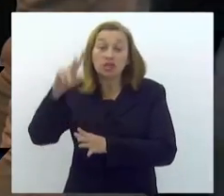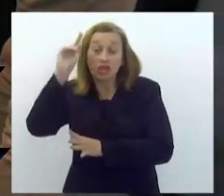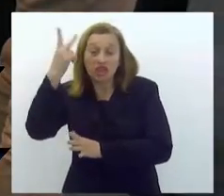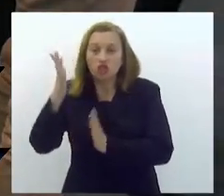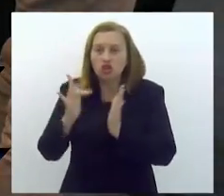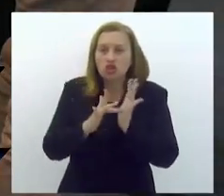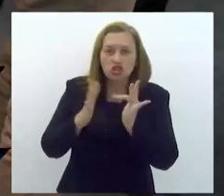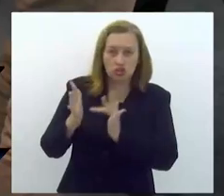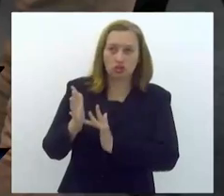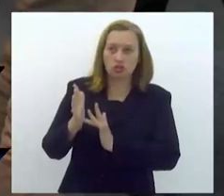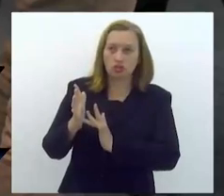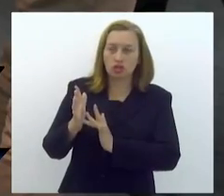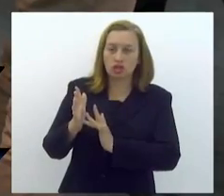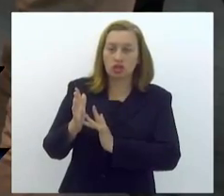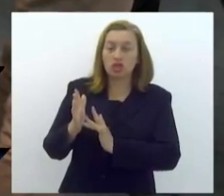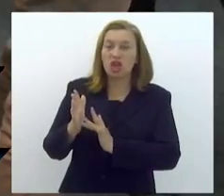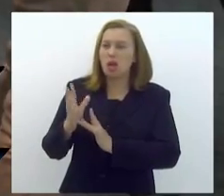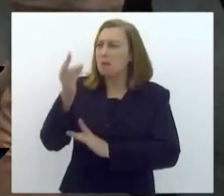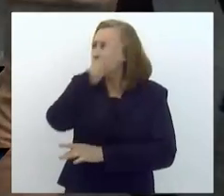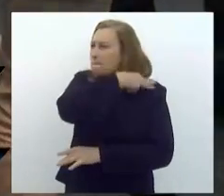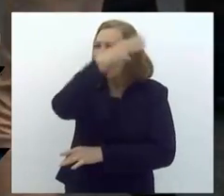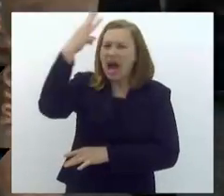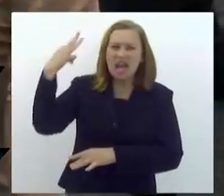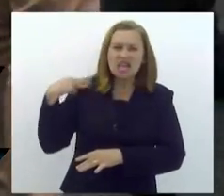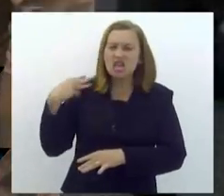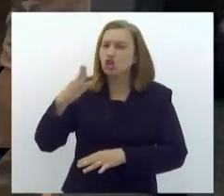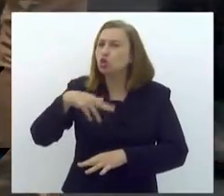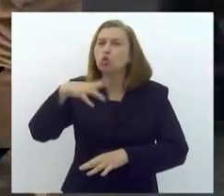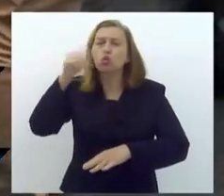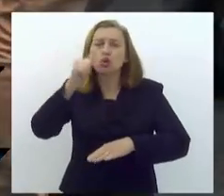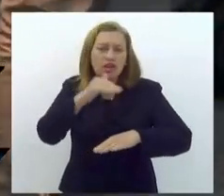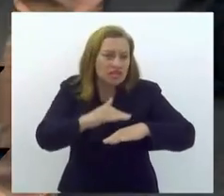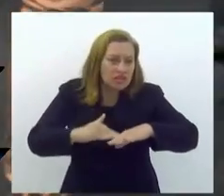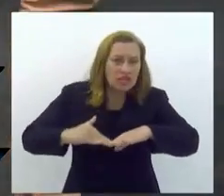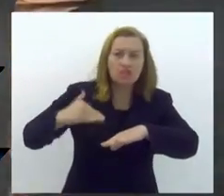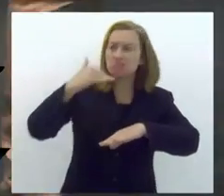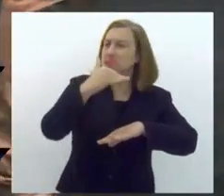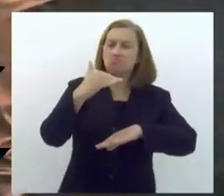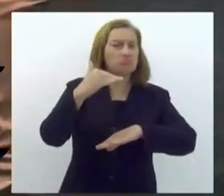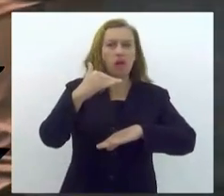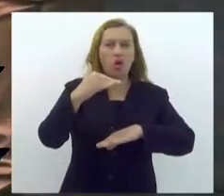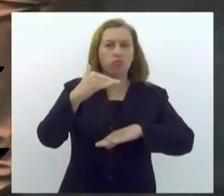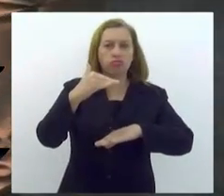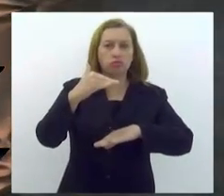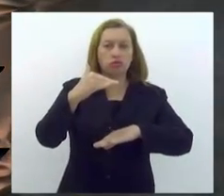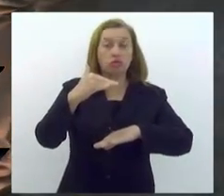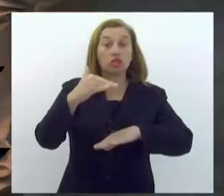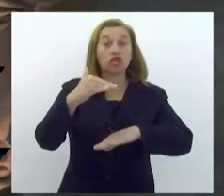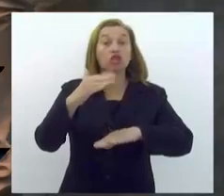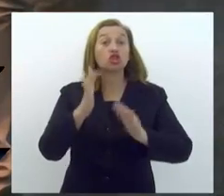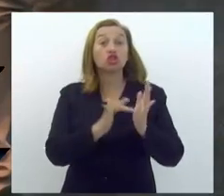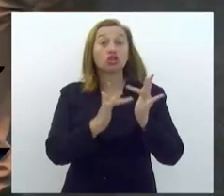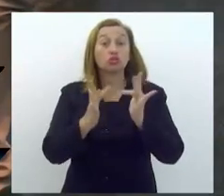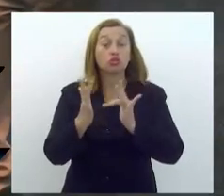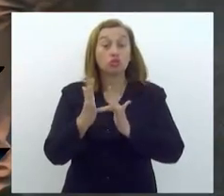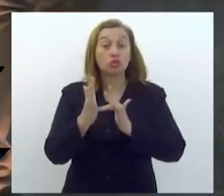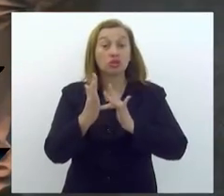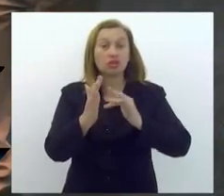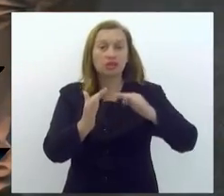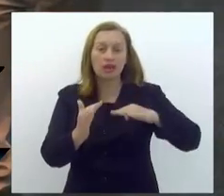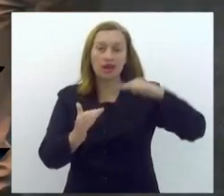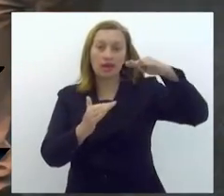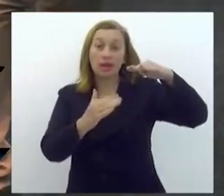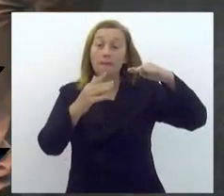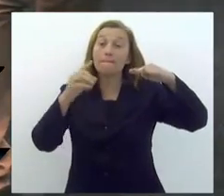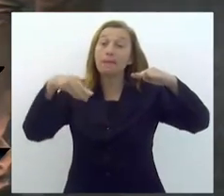Maria jamais quis estar acima Santíssima Trindade Jamais isso aconteceu e se nós hoje temos uma